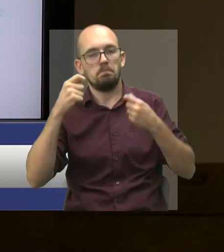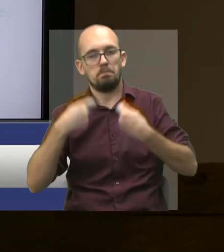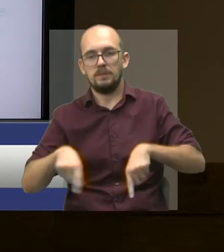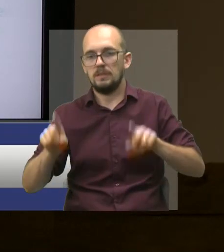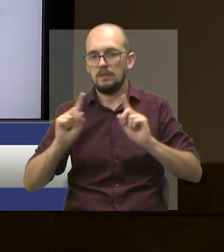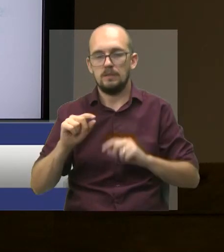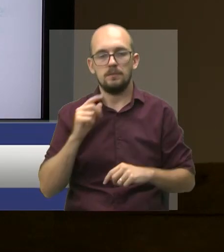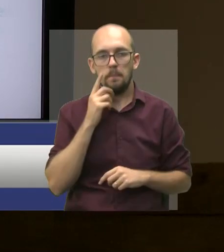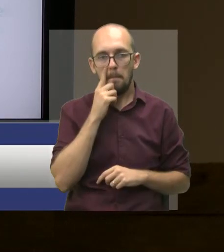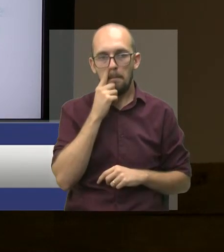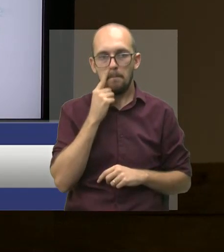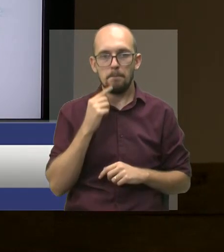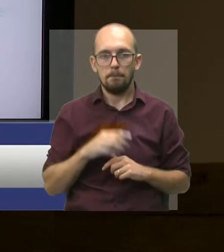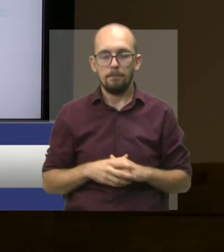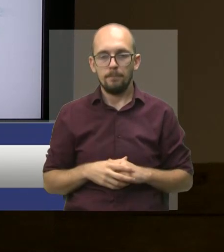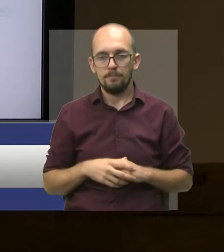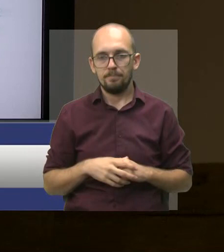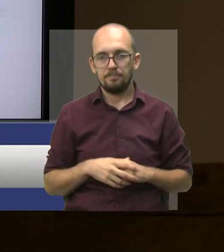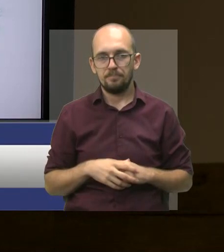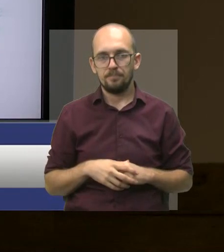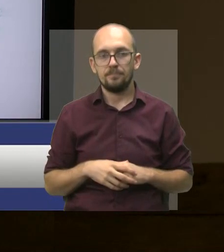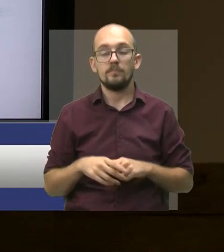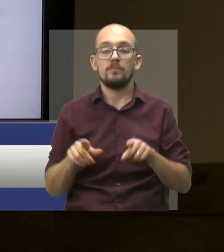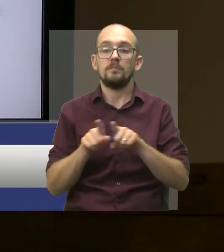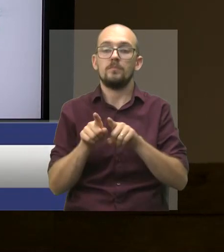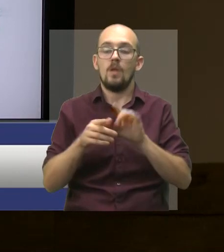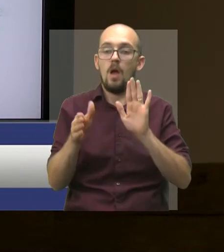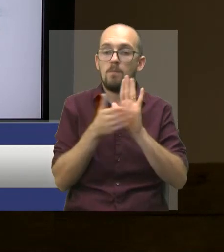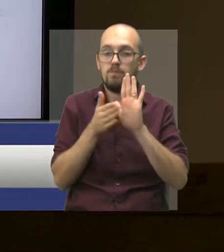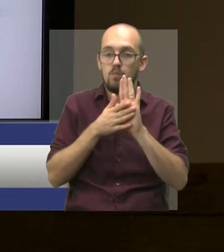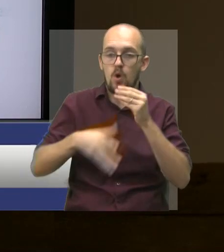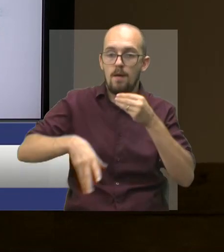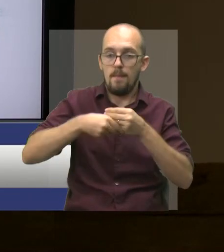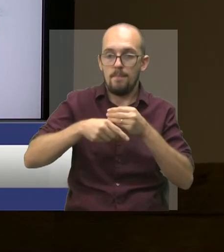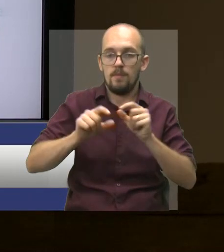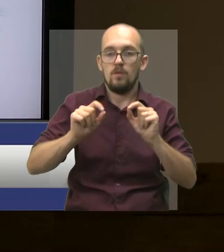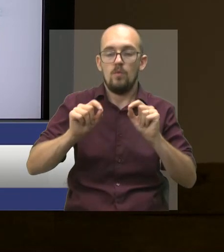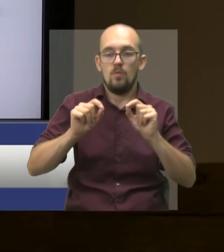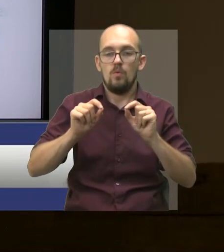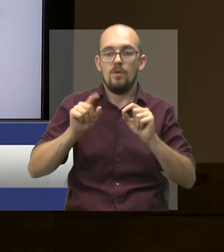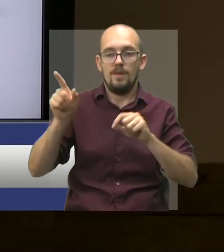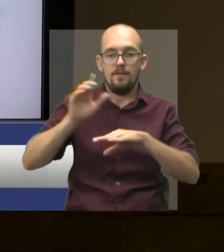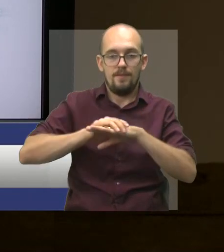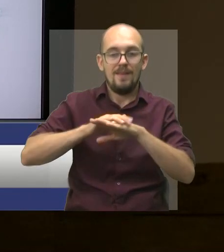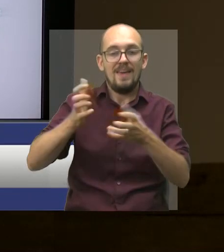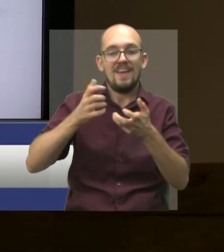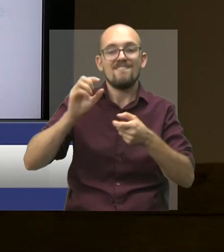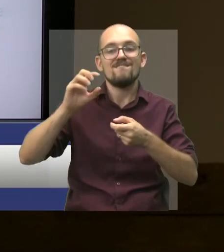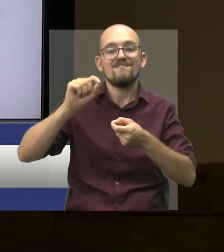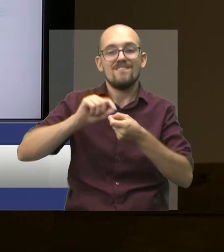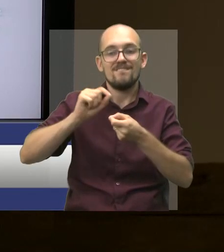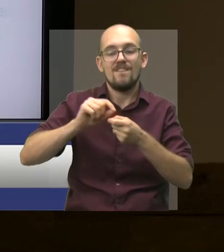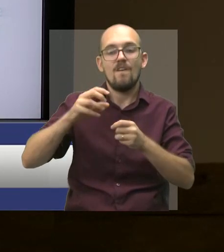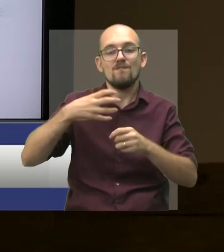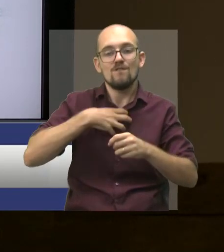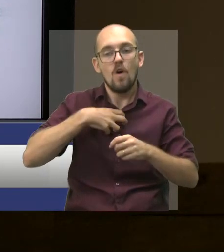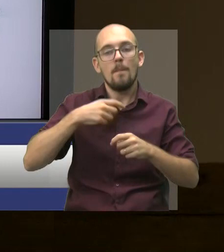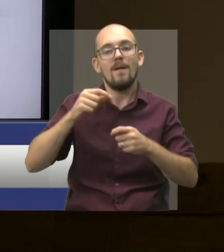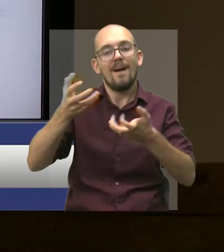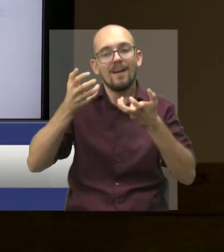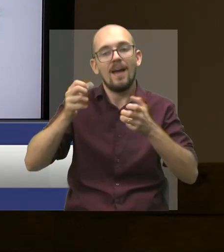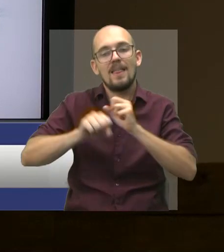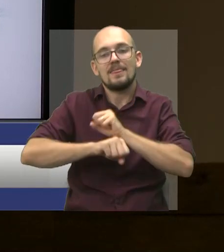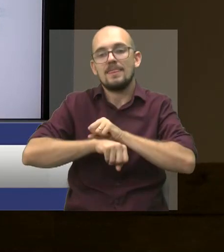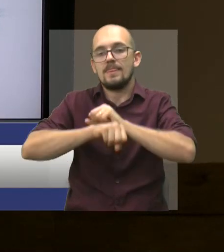Diz nessa proposta da emenda que ele pretende fazer dessa forma para ter uma maior transparência das